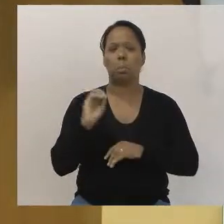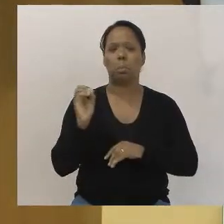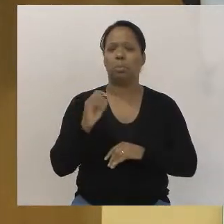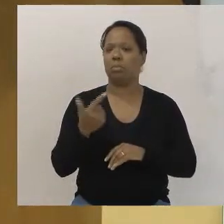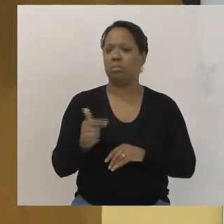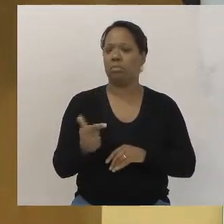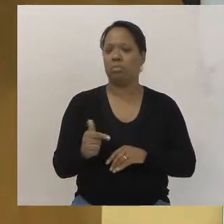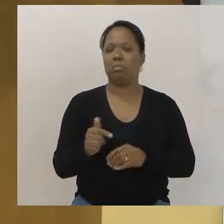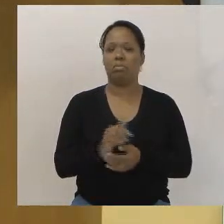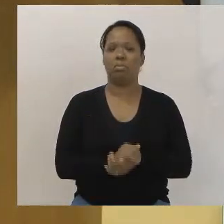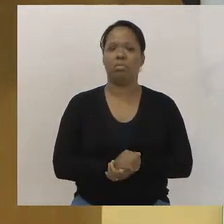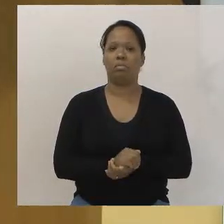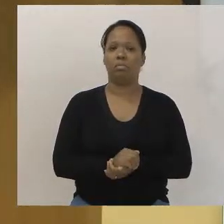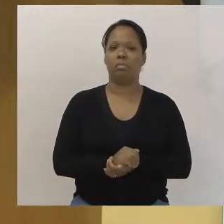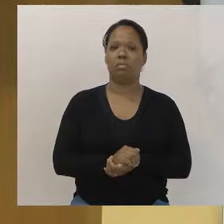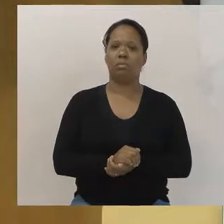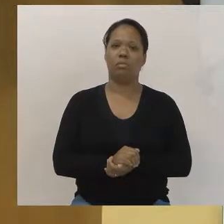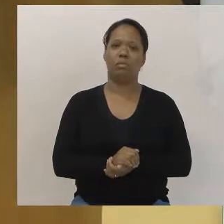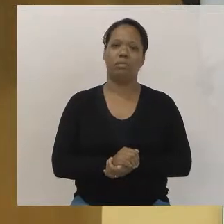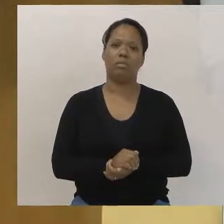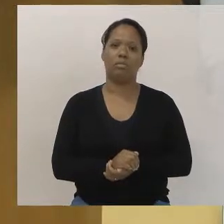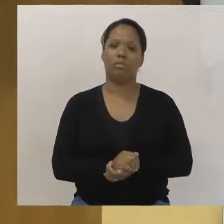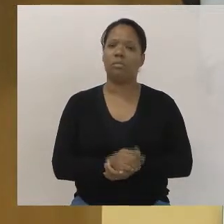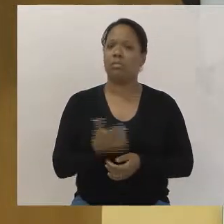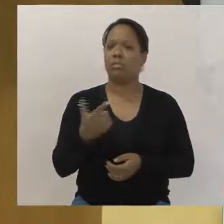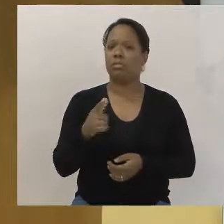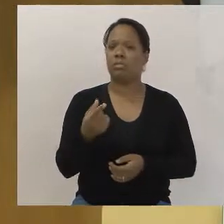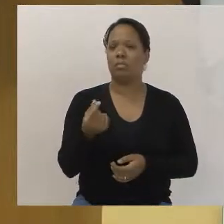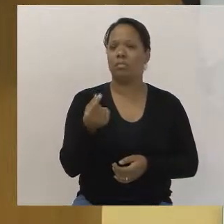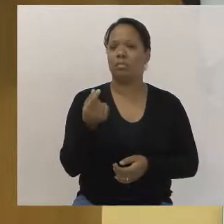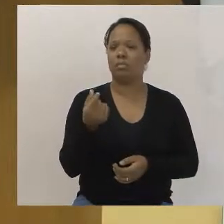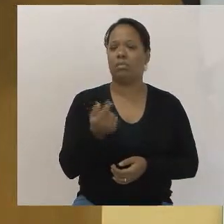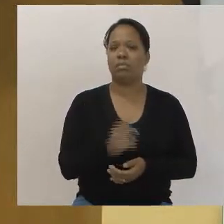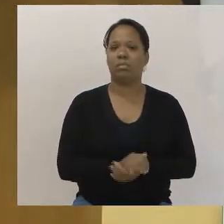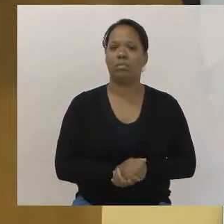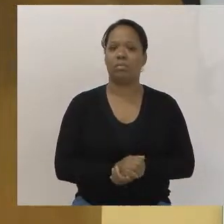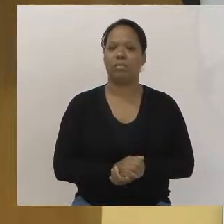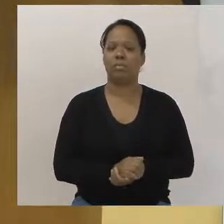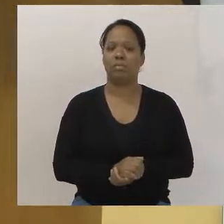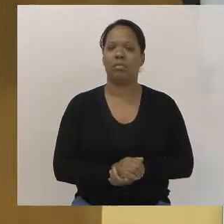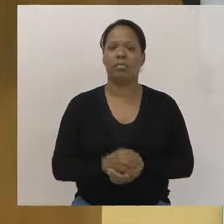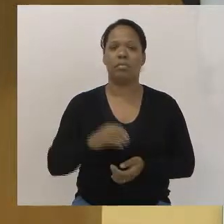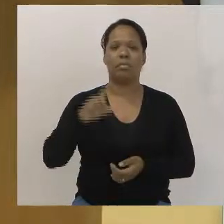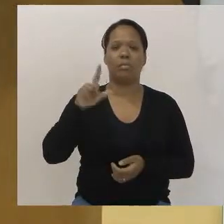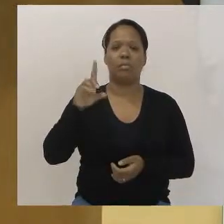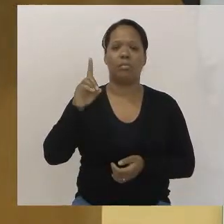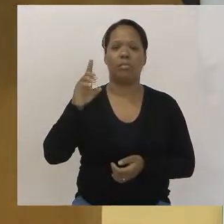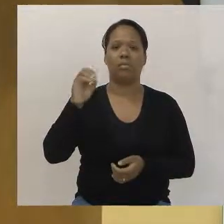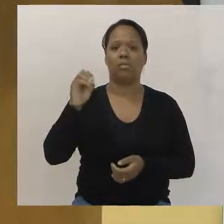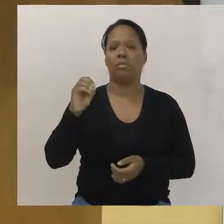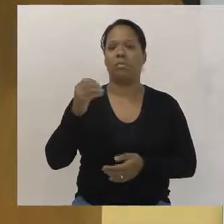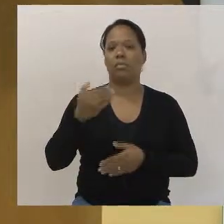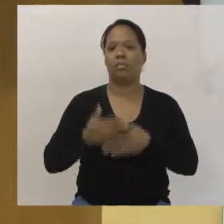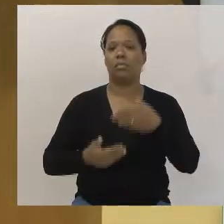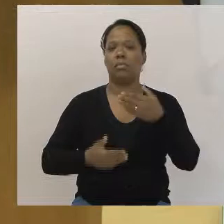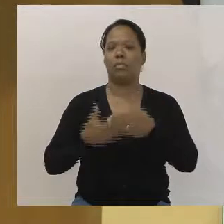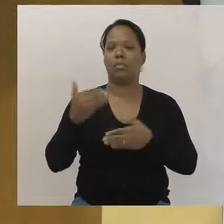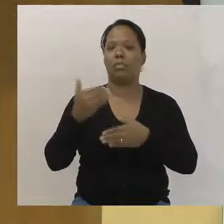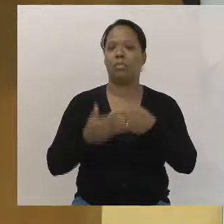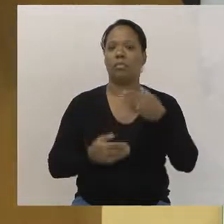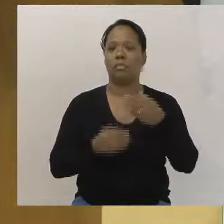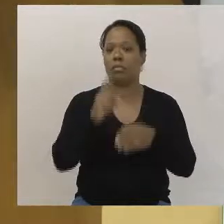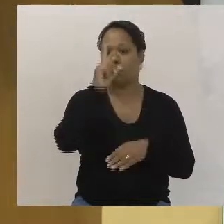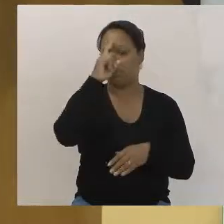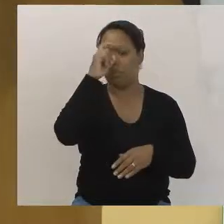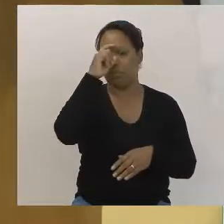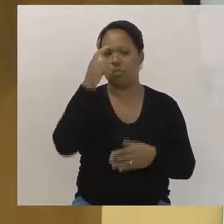do pronto socorro não tem verba orçamentária na ilha de orr para construir o pronto socorro